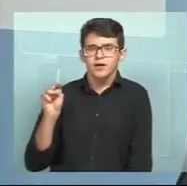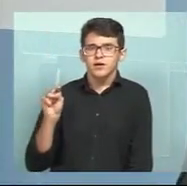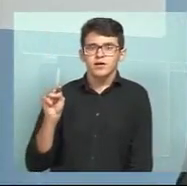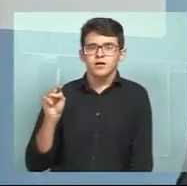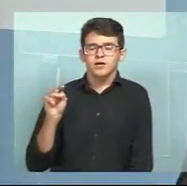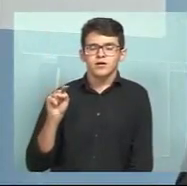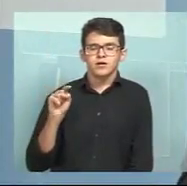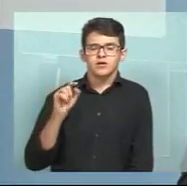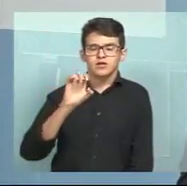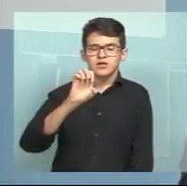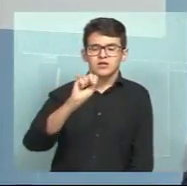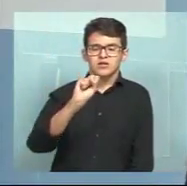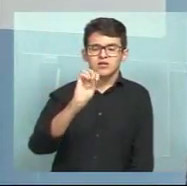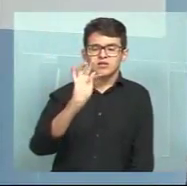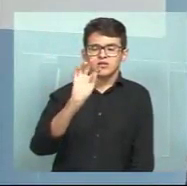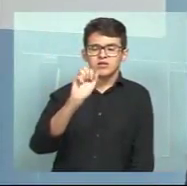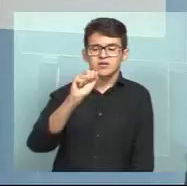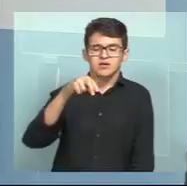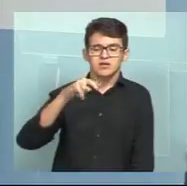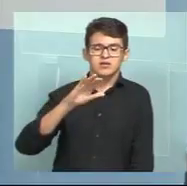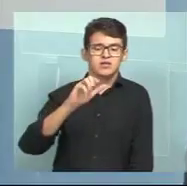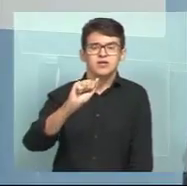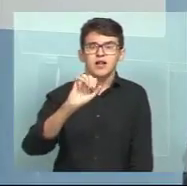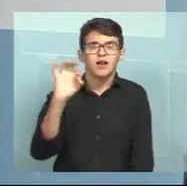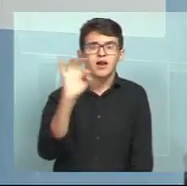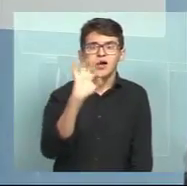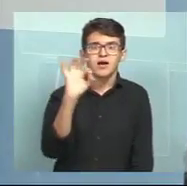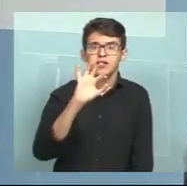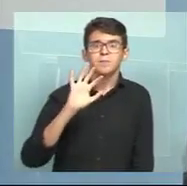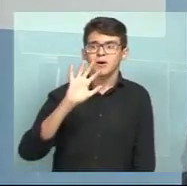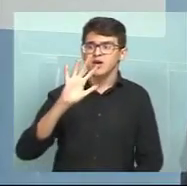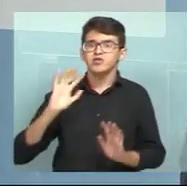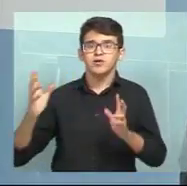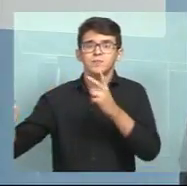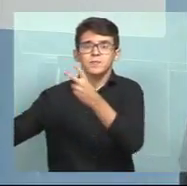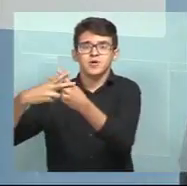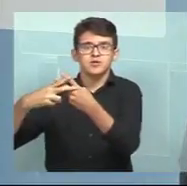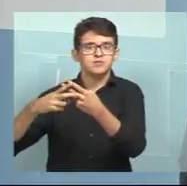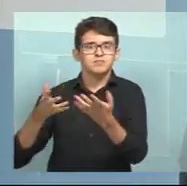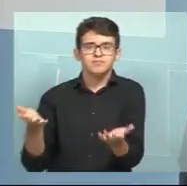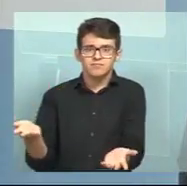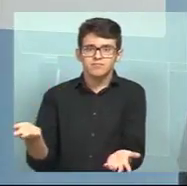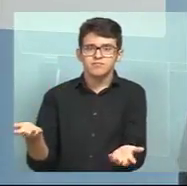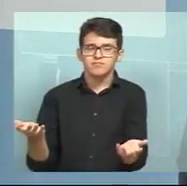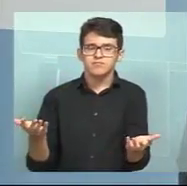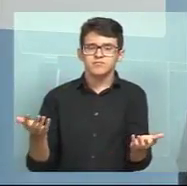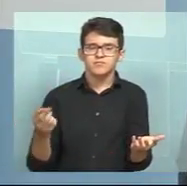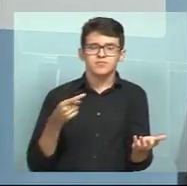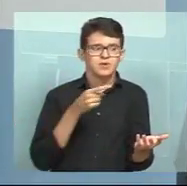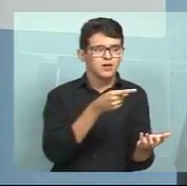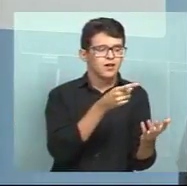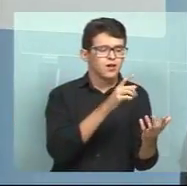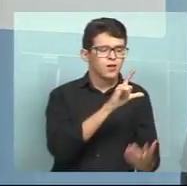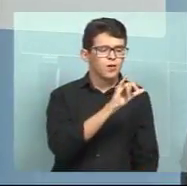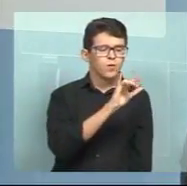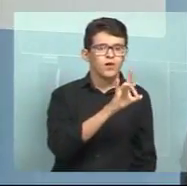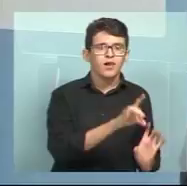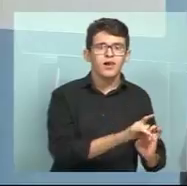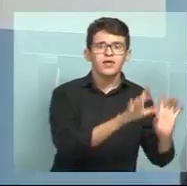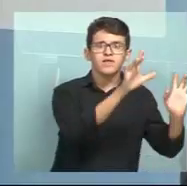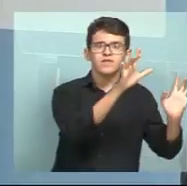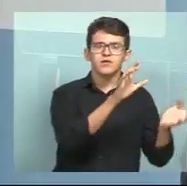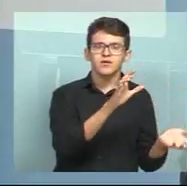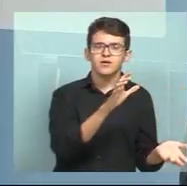canalha, ele está preso há 2 anos, só que ele não tem nenhuma condenação, Luiz.